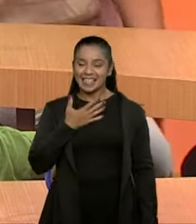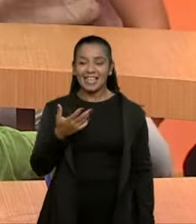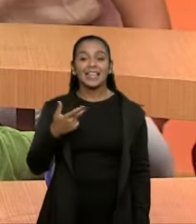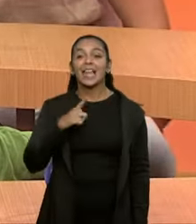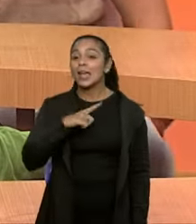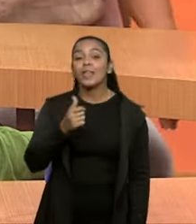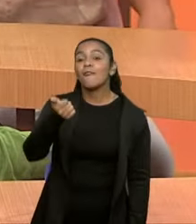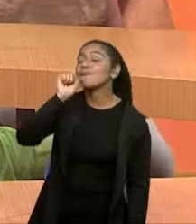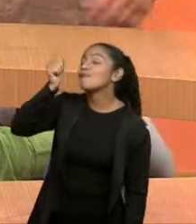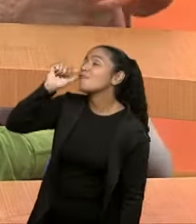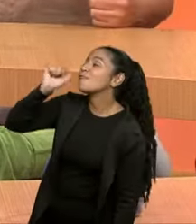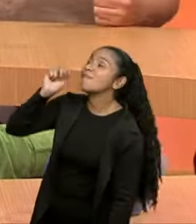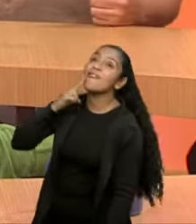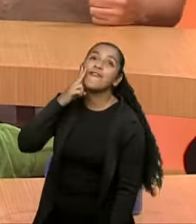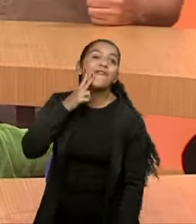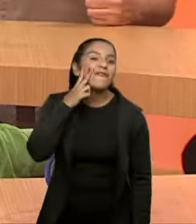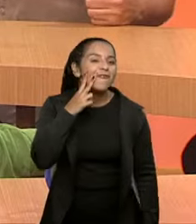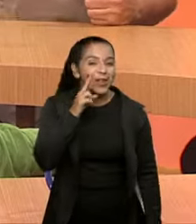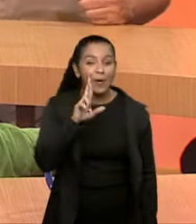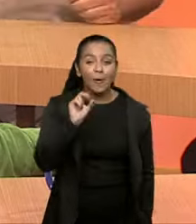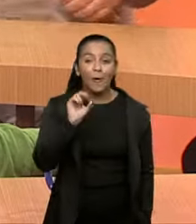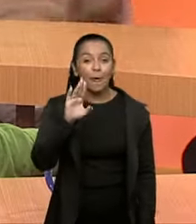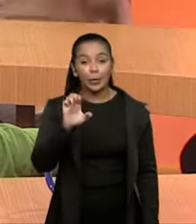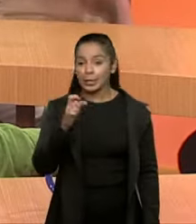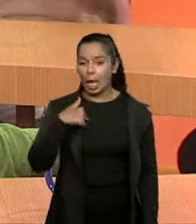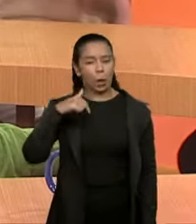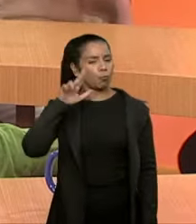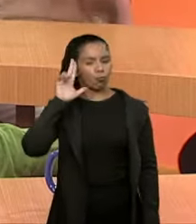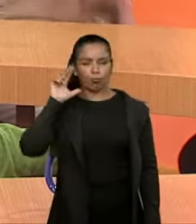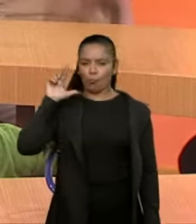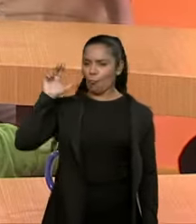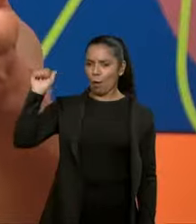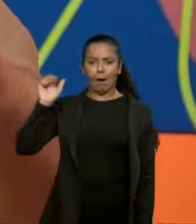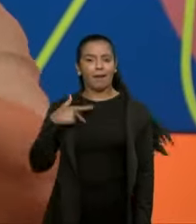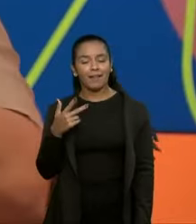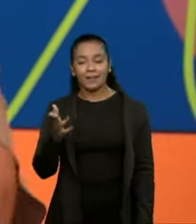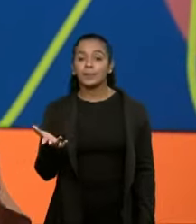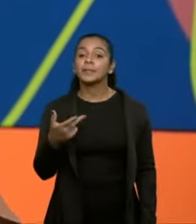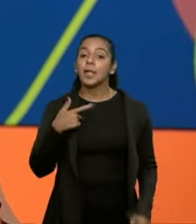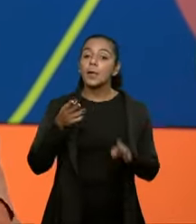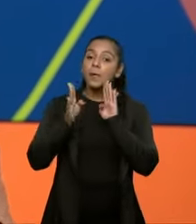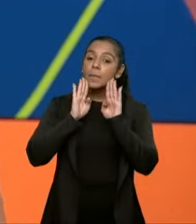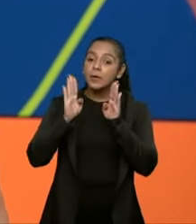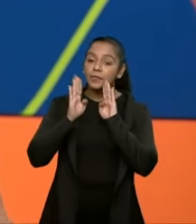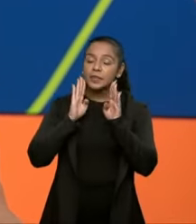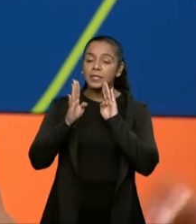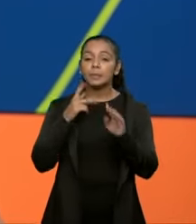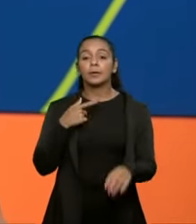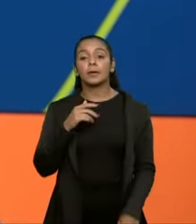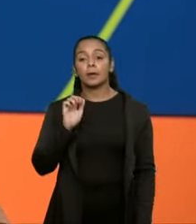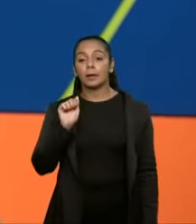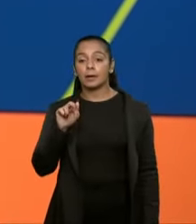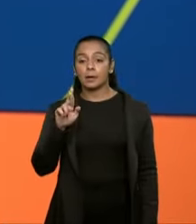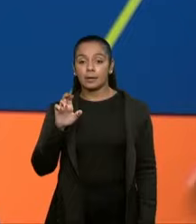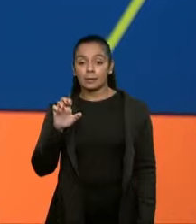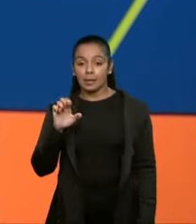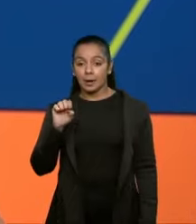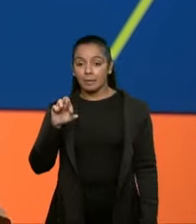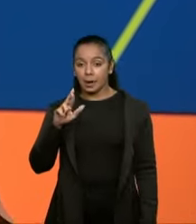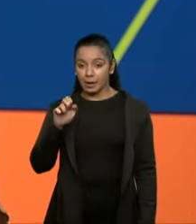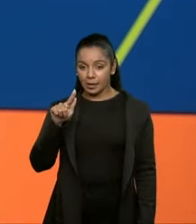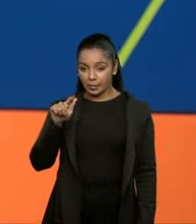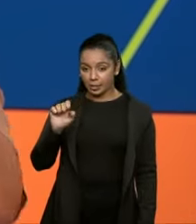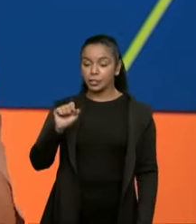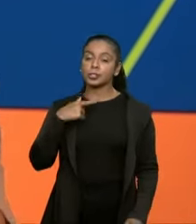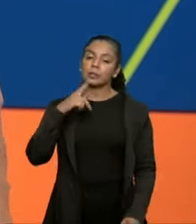rosê. Eu nunca, eu jamais. Então, contra o André Marques, no meu Facebook também, aí tudo arroba, o André Marques também tem, só que no Instagram a gente